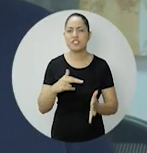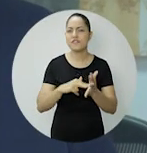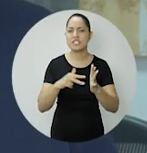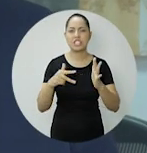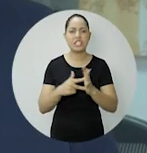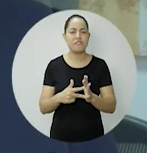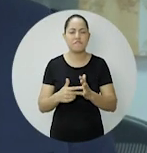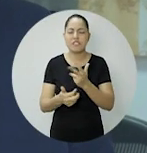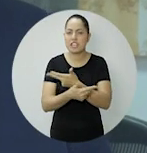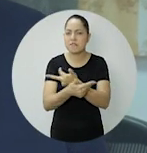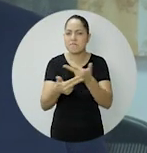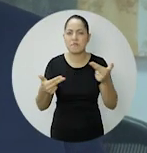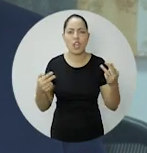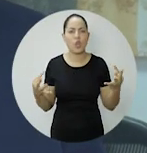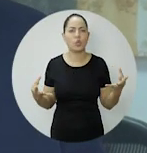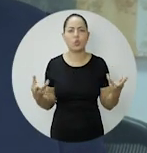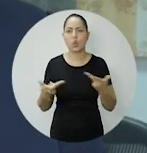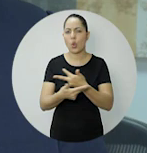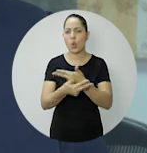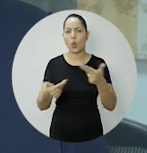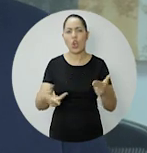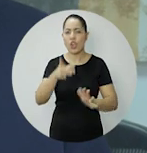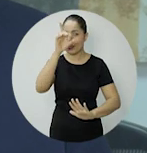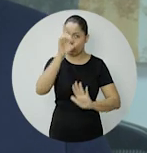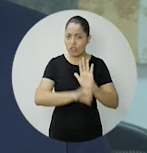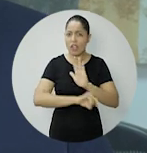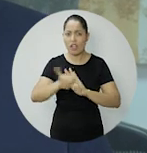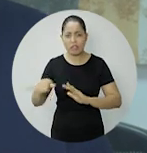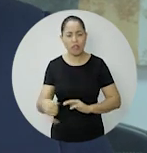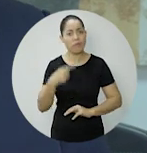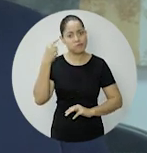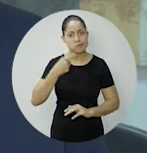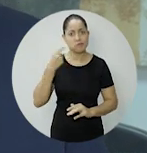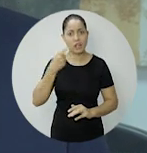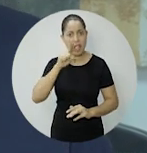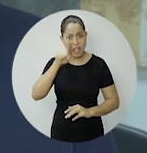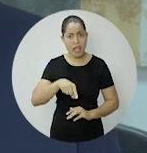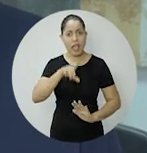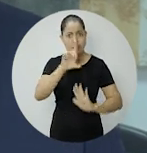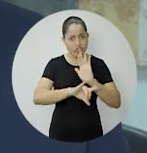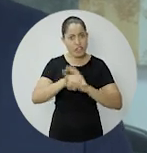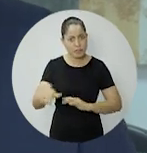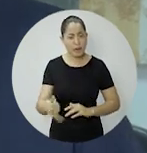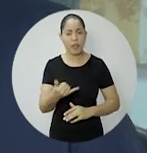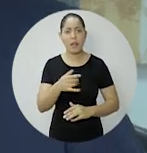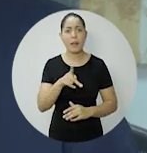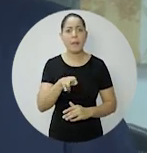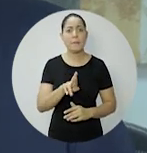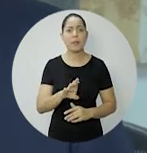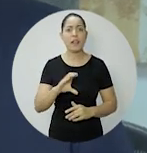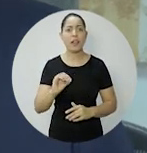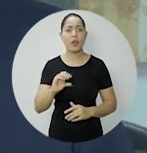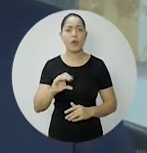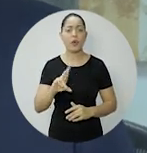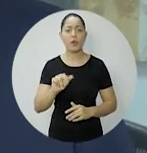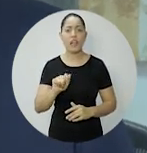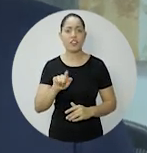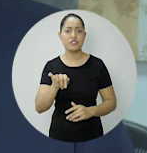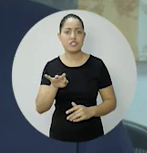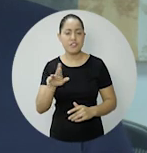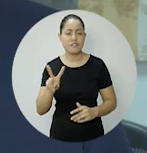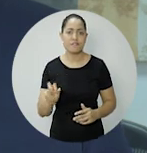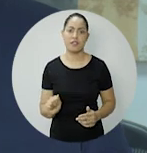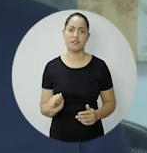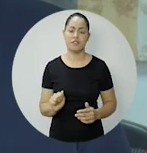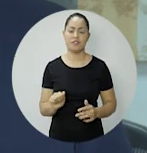tudo. Tudo que diz respeito ao prestígio da advocacia tem a ver com prerrogativa. Porque quando cai o prestígio da